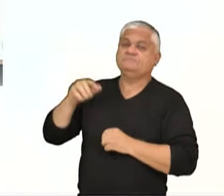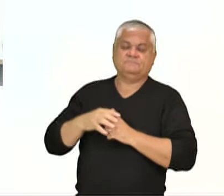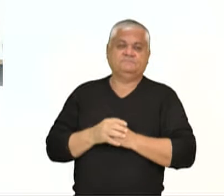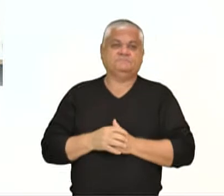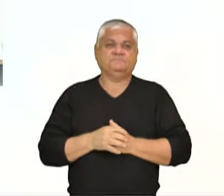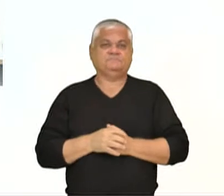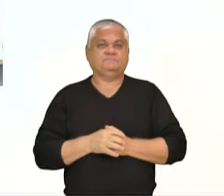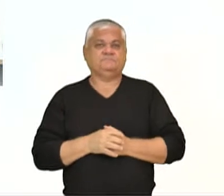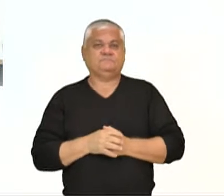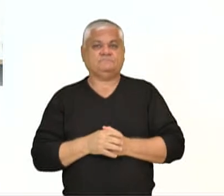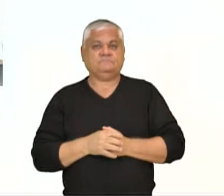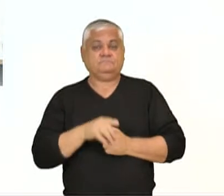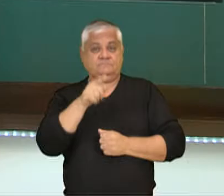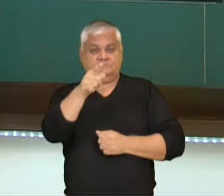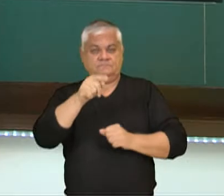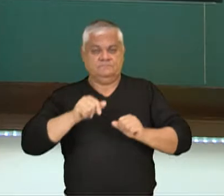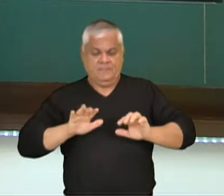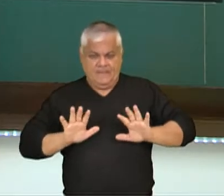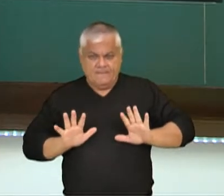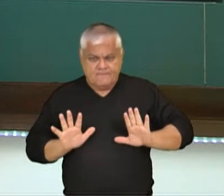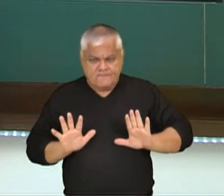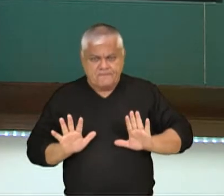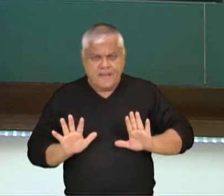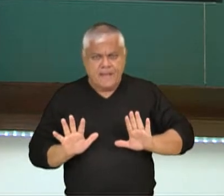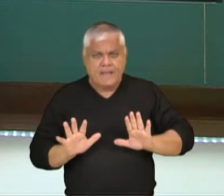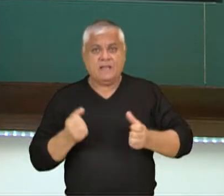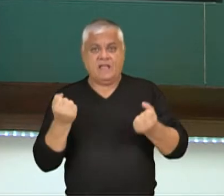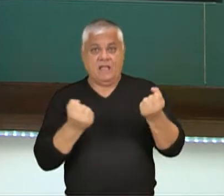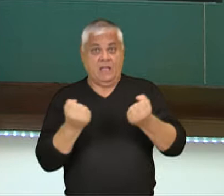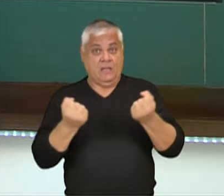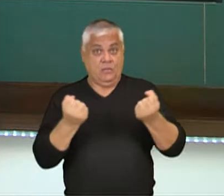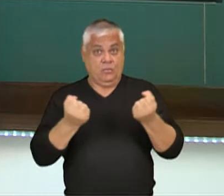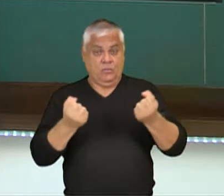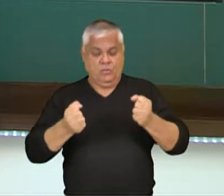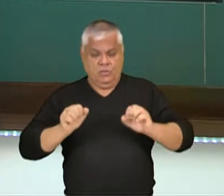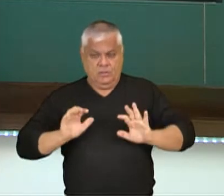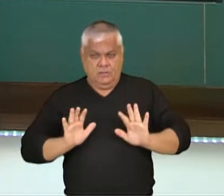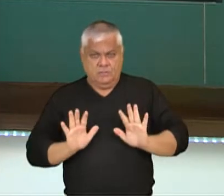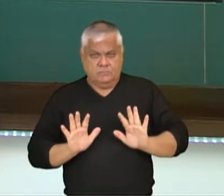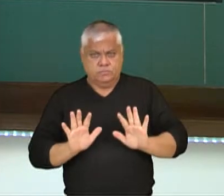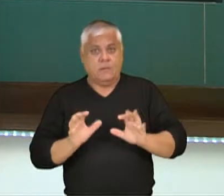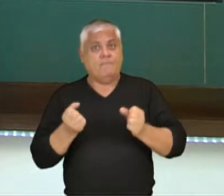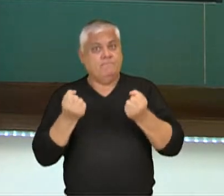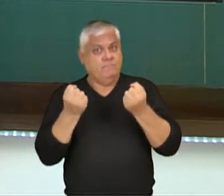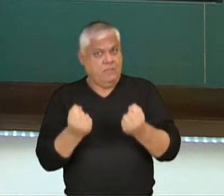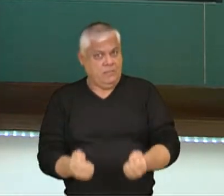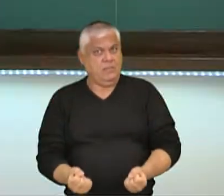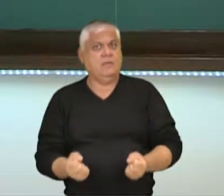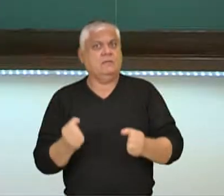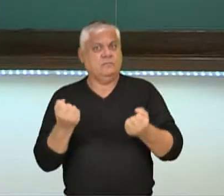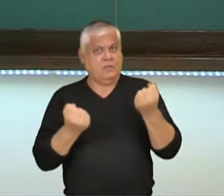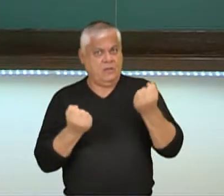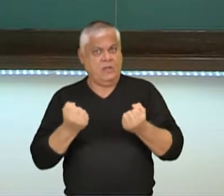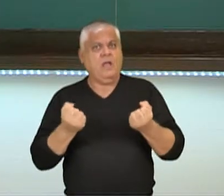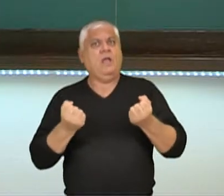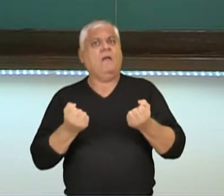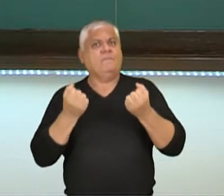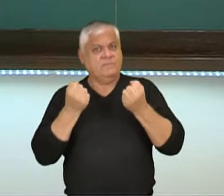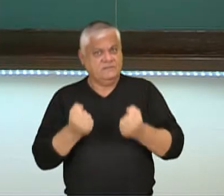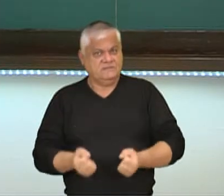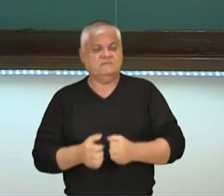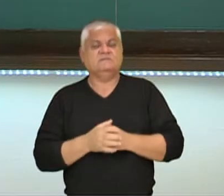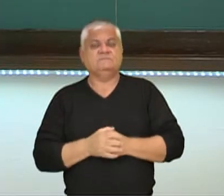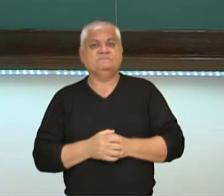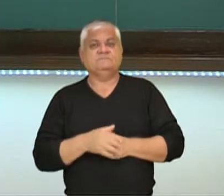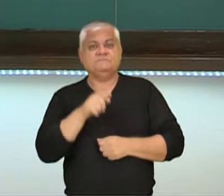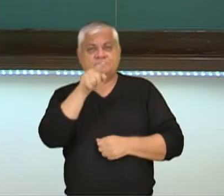seguinte, você tem que empurrar um carro. Um carro, cuidado, a gente fala assim, um carro é pesado. Querido aluno, você que está assistindo essa